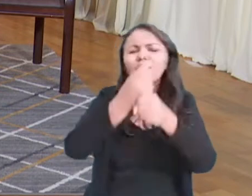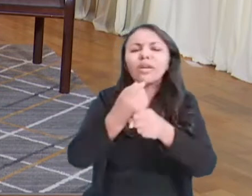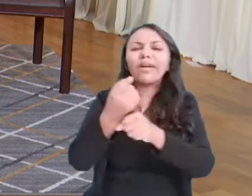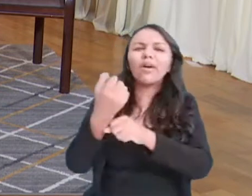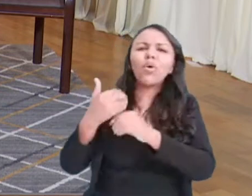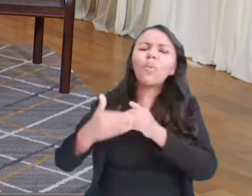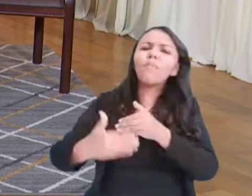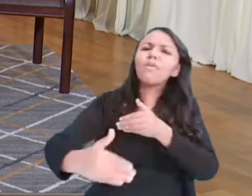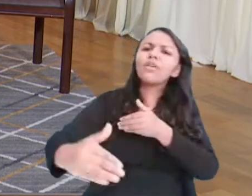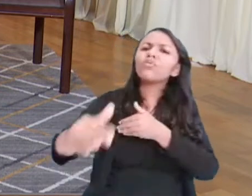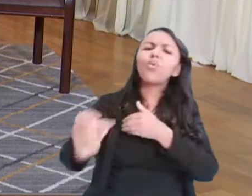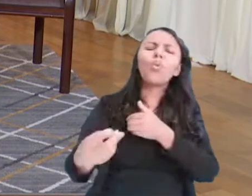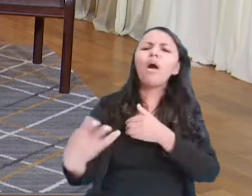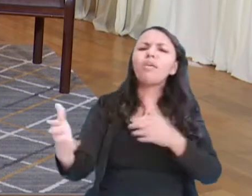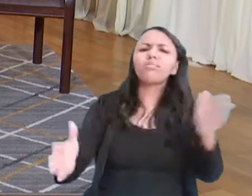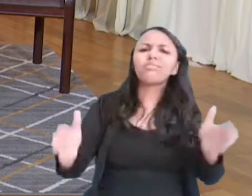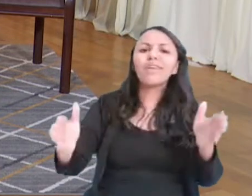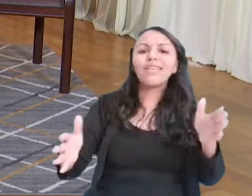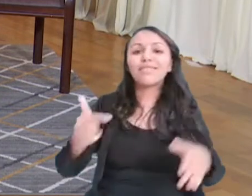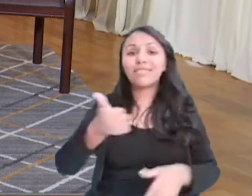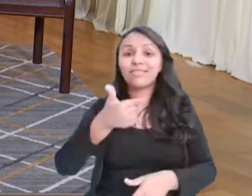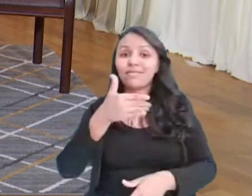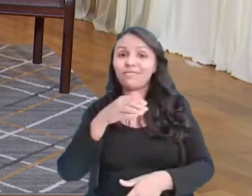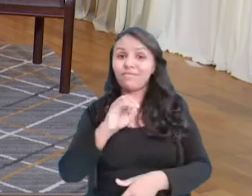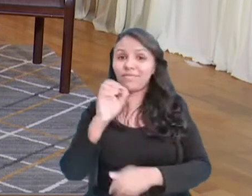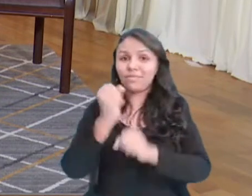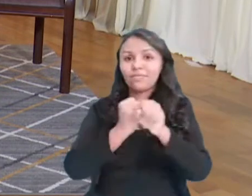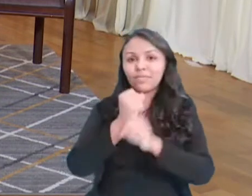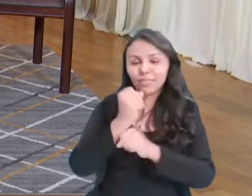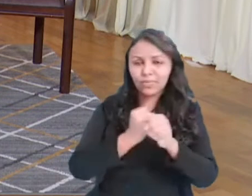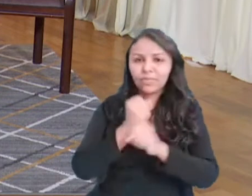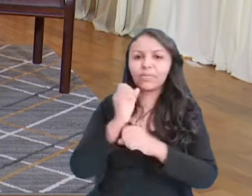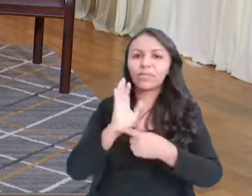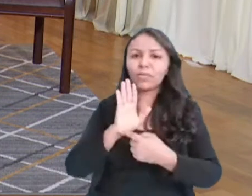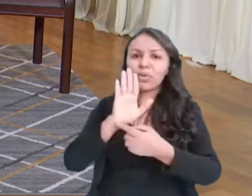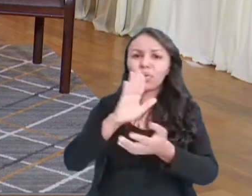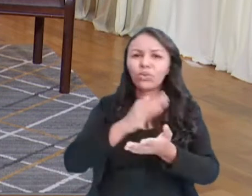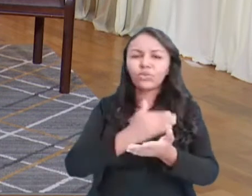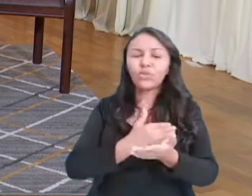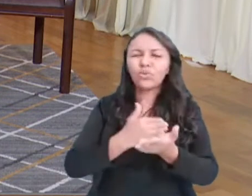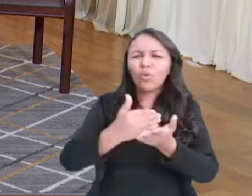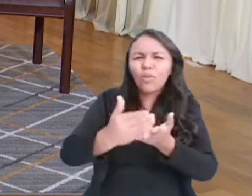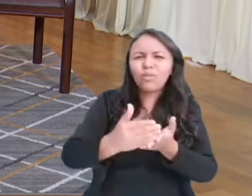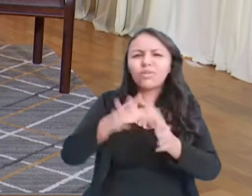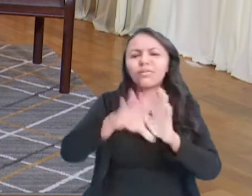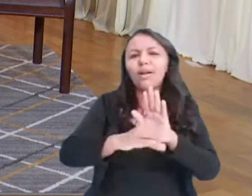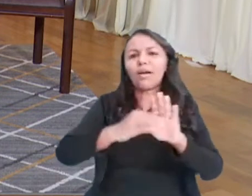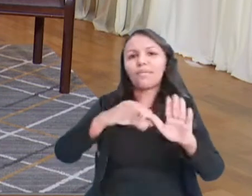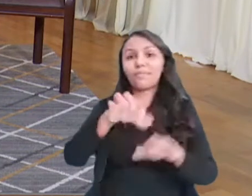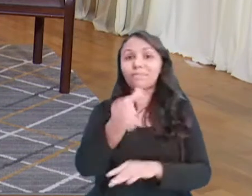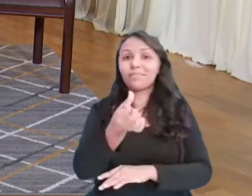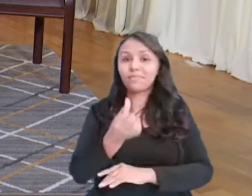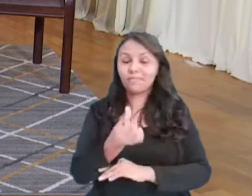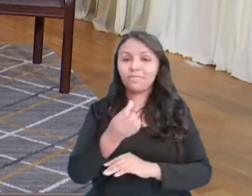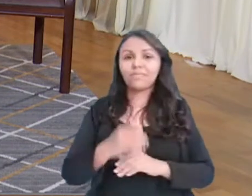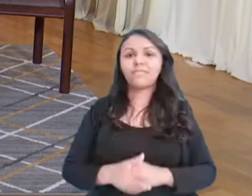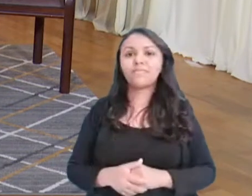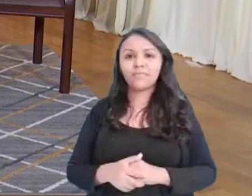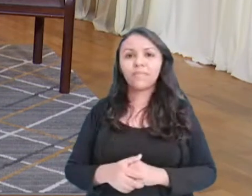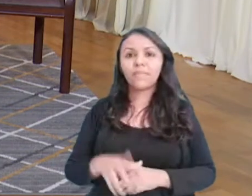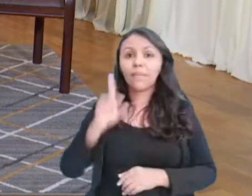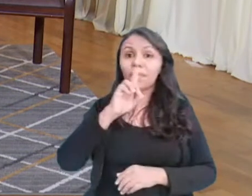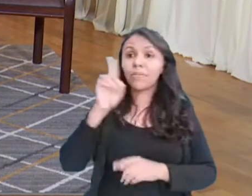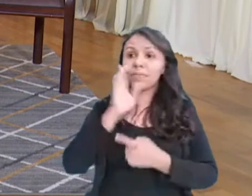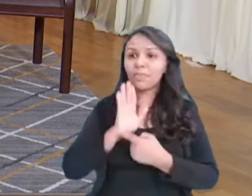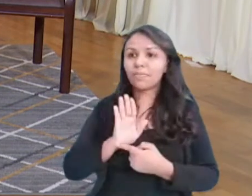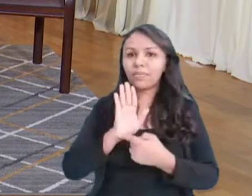período de 120 anos é apresentado nos versos iniciais do capítulo 6, onde Deus apresenta o